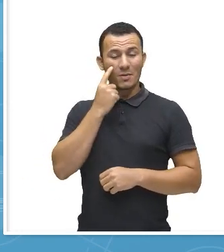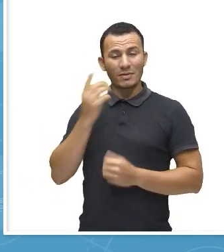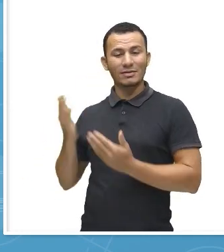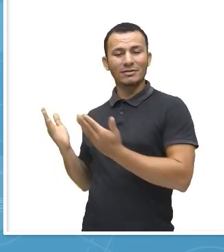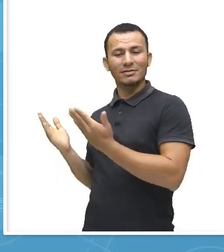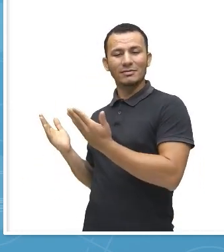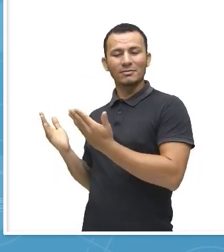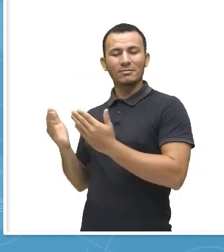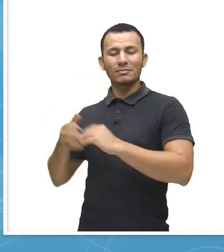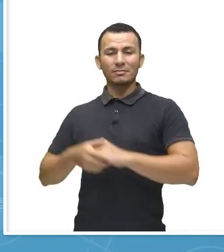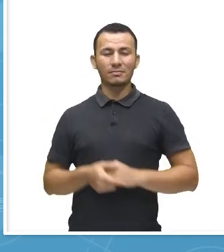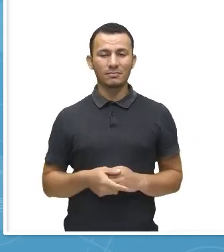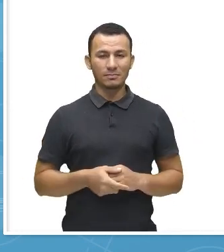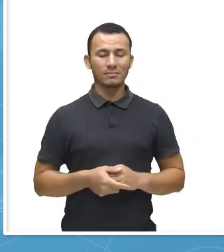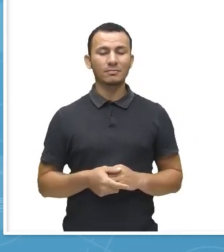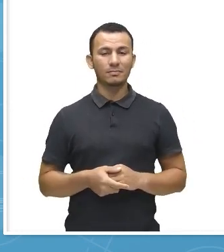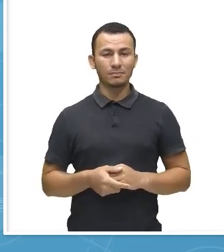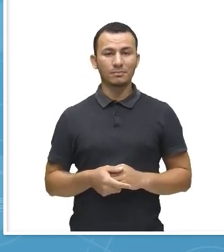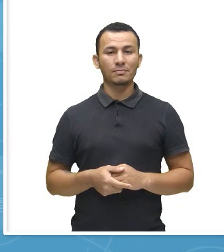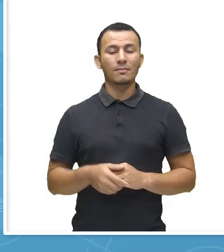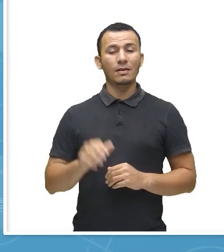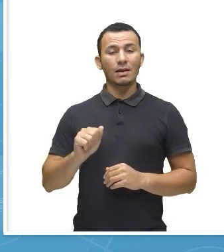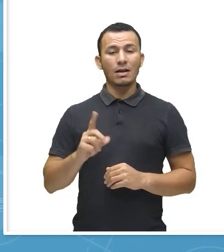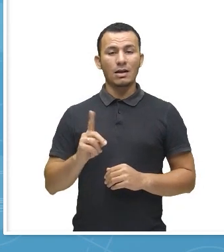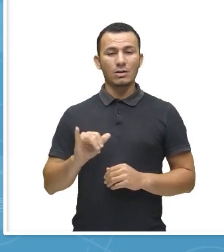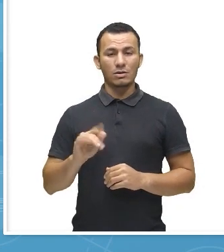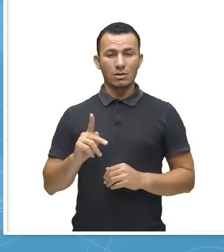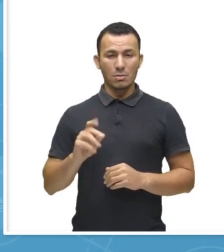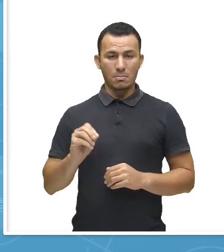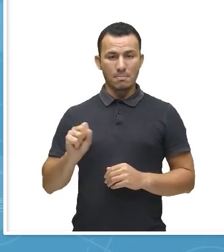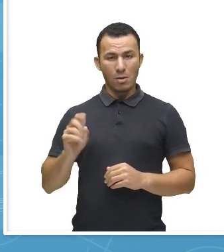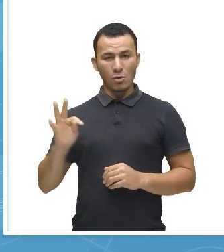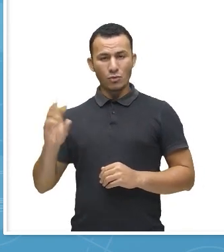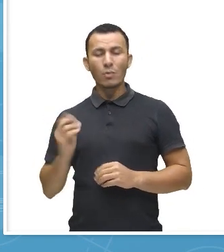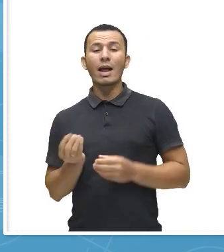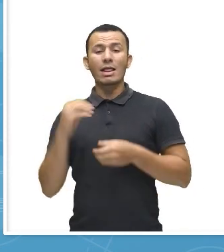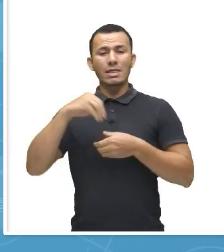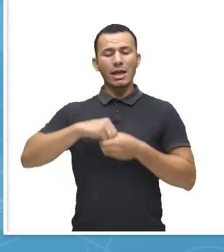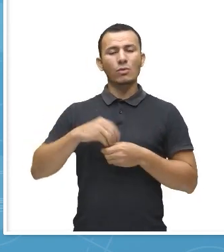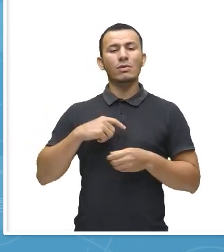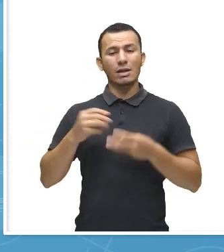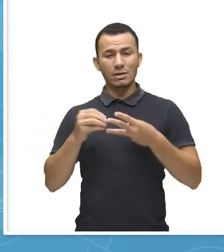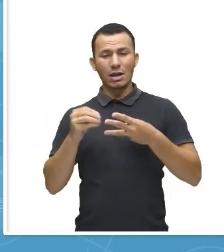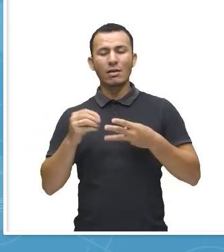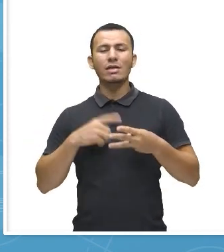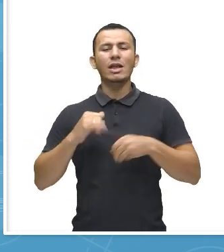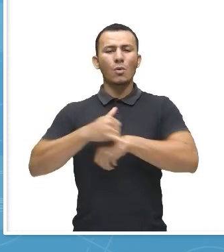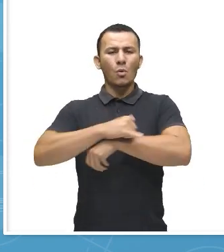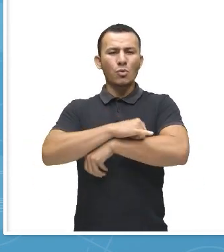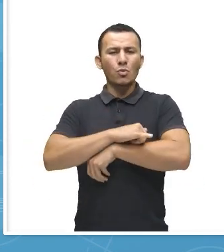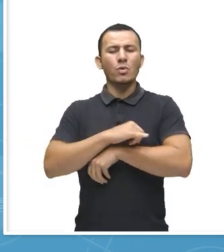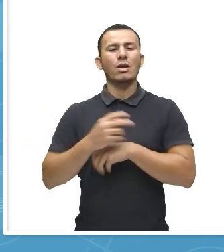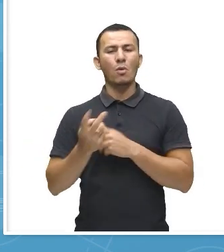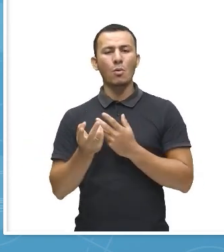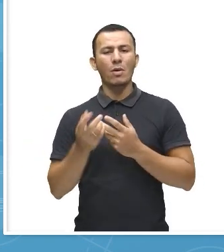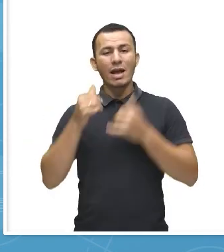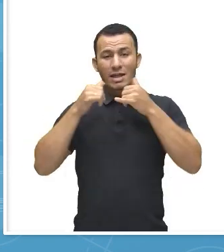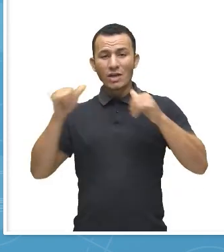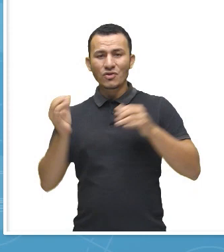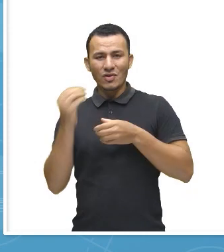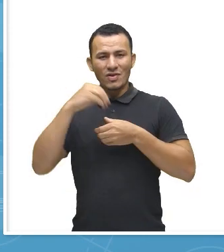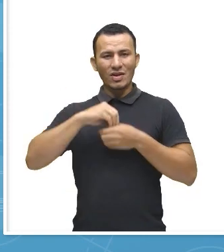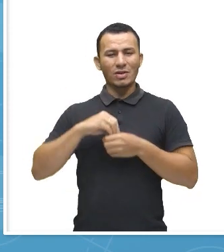observando, são os adipócitos, né, que são células que vão armazenar gordura, vão fazer essa reserva de energia. E o